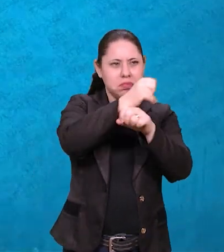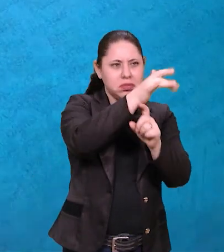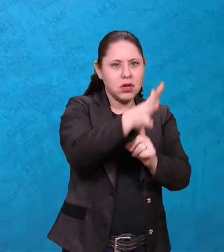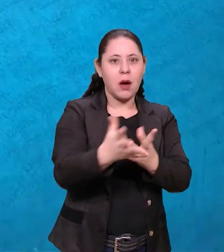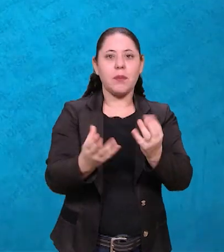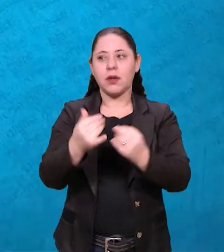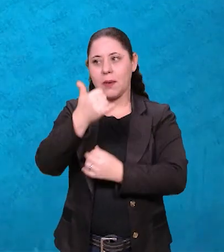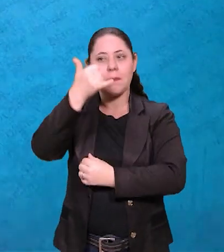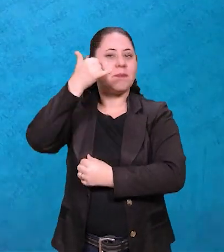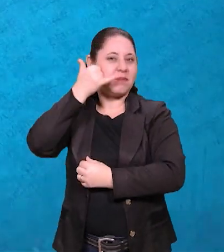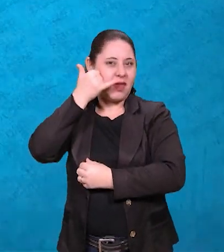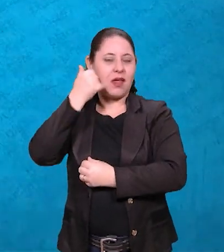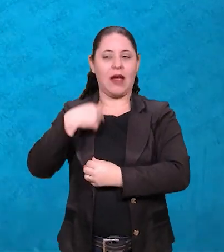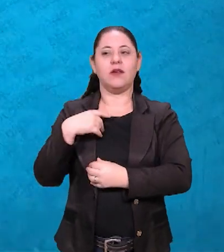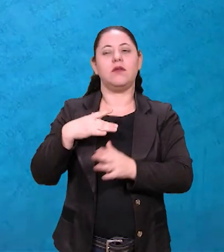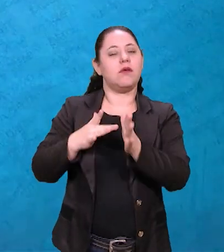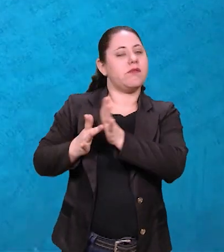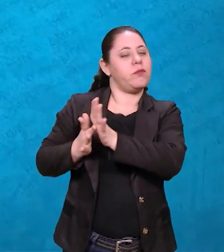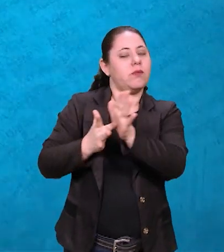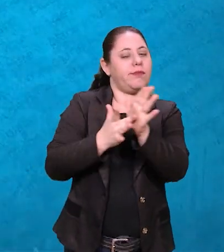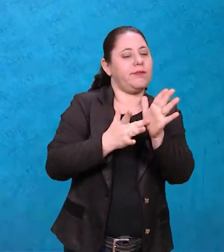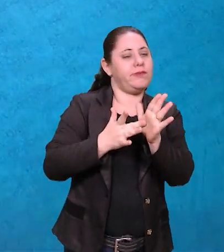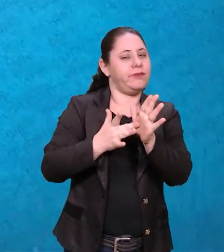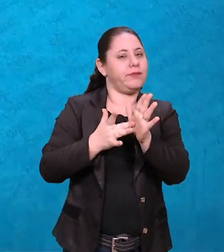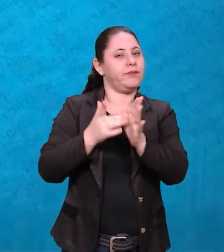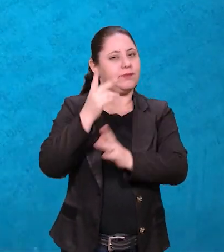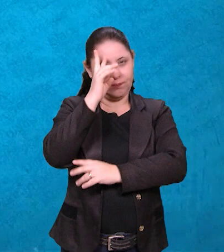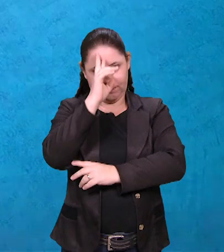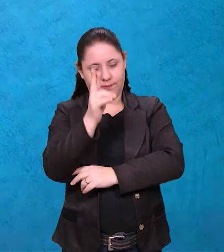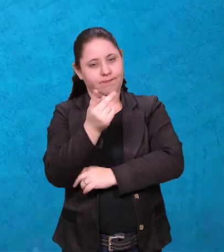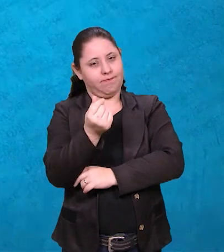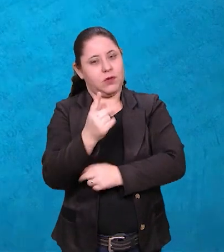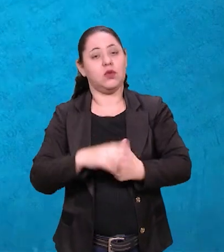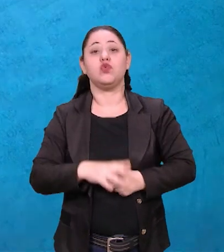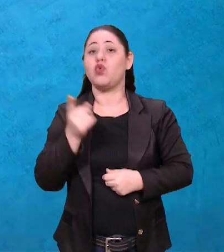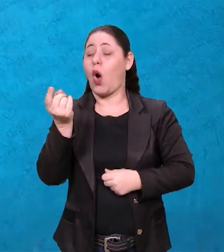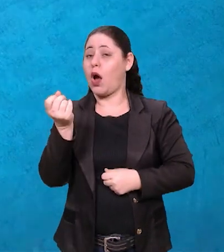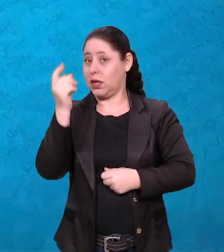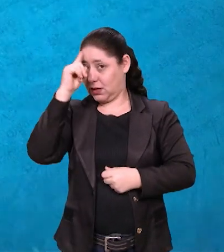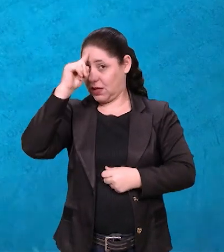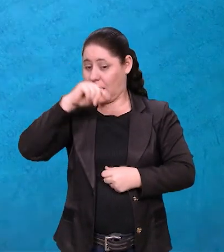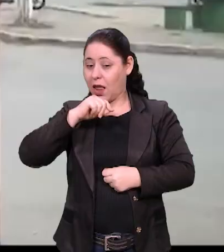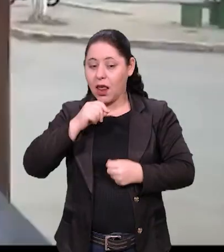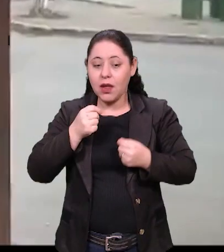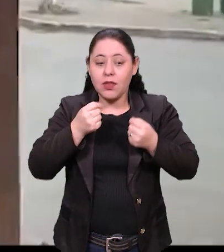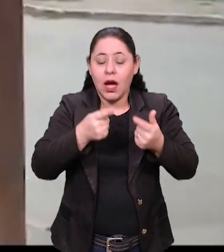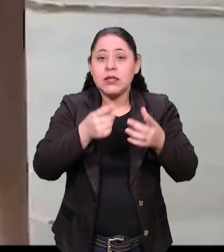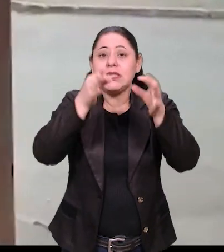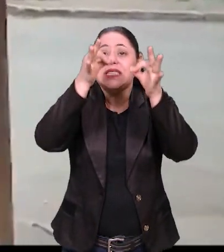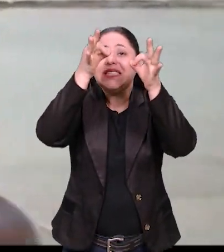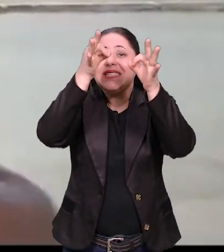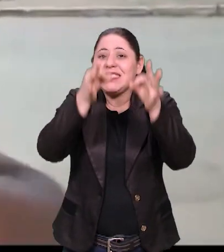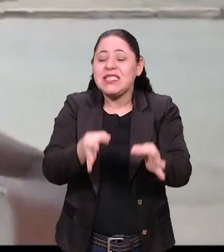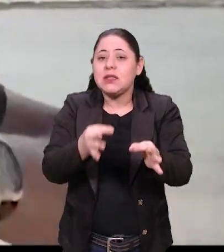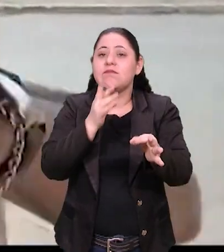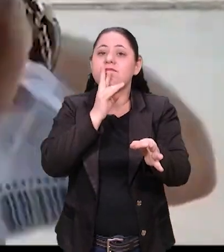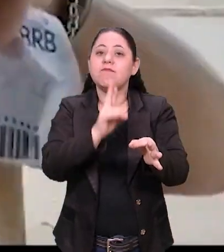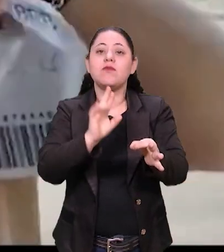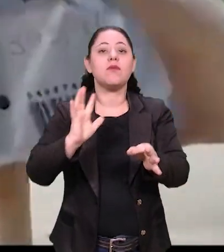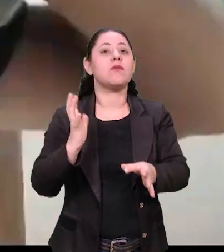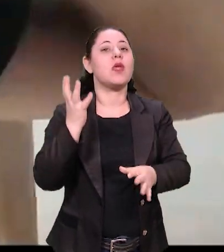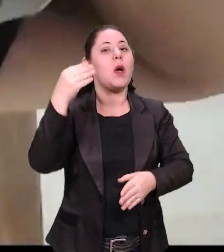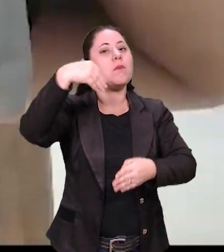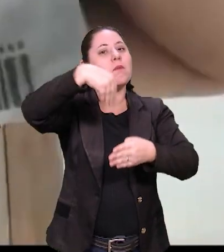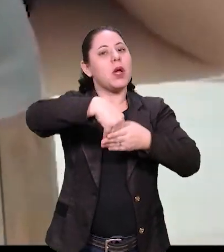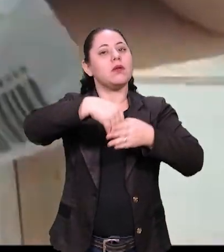viralizou. Muita gente ligou se fazendo passar pelo dono do dinheiro. Mas Ligeirinho só entregou quando ouviu a resposta certa sobre